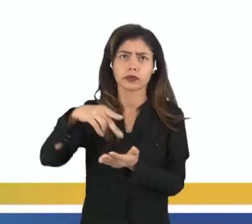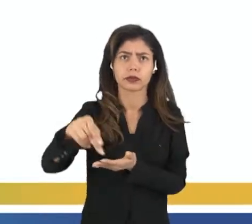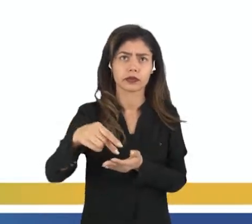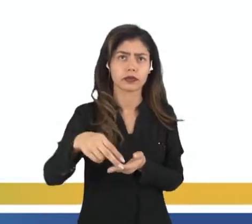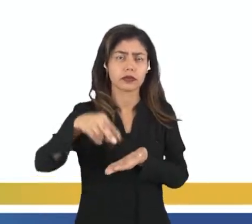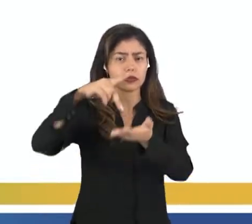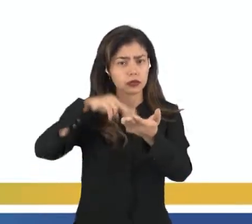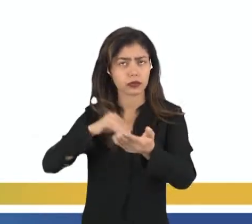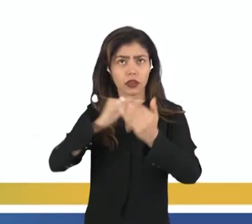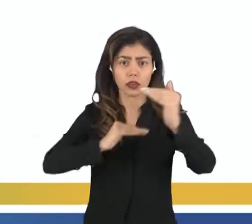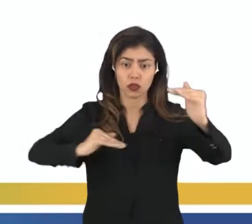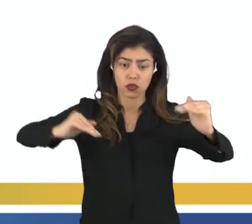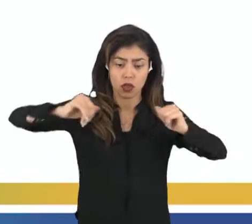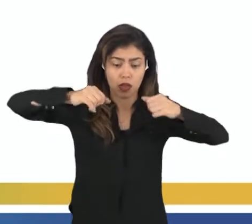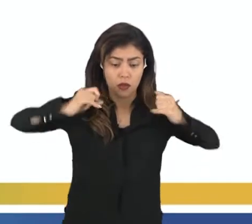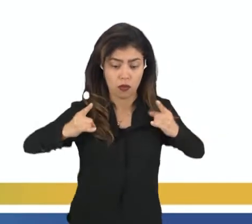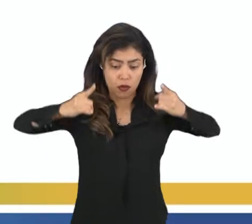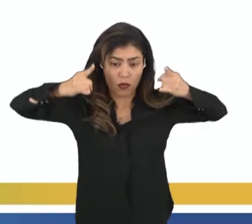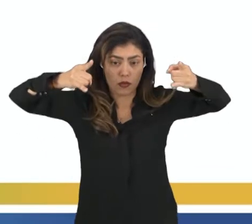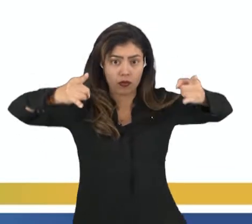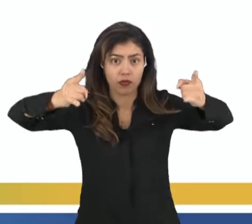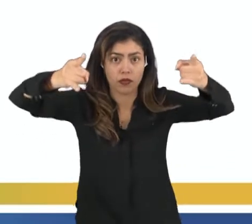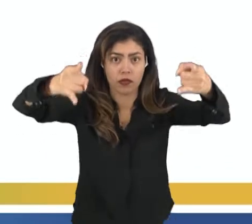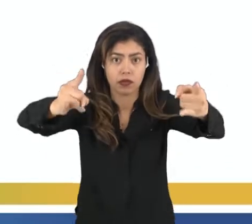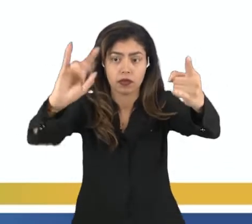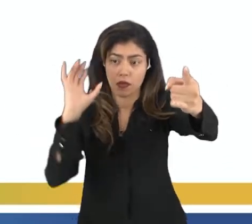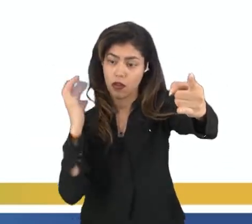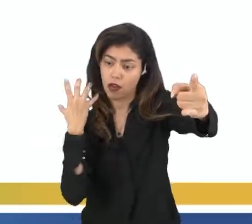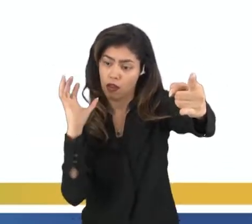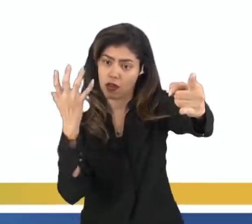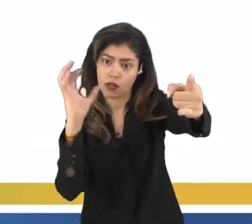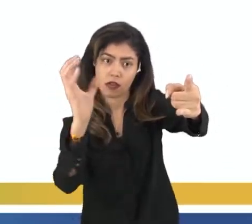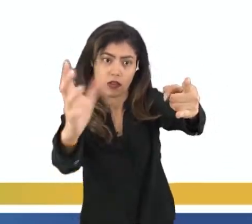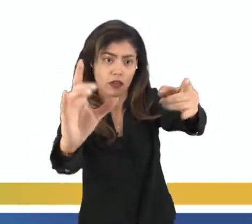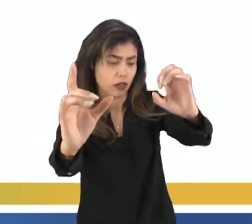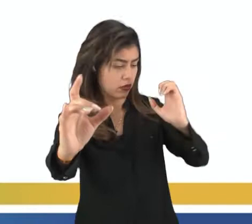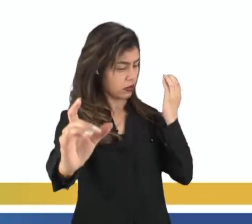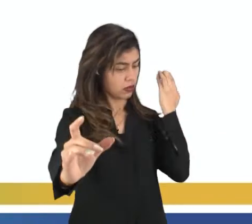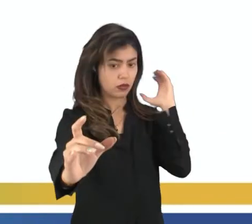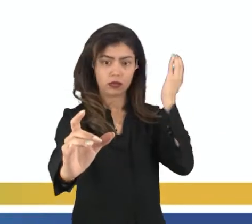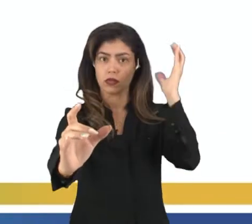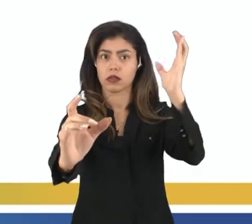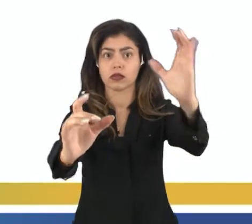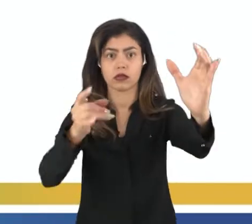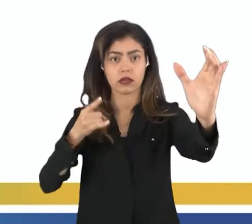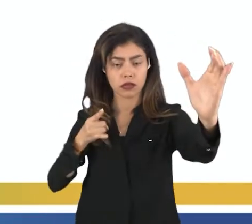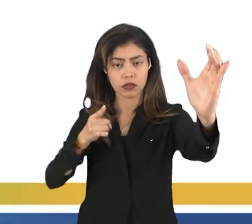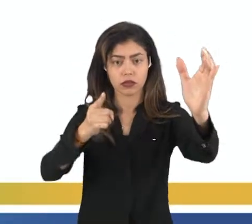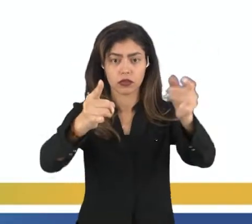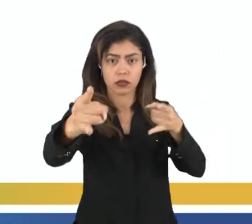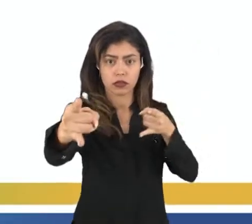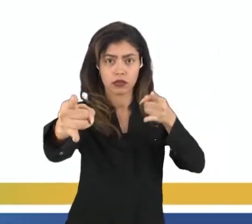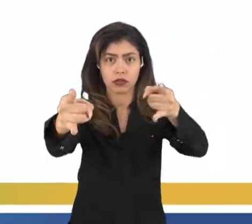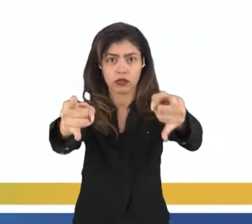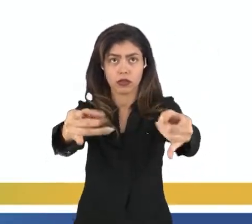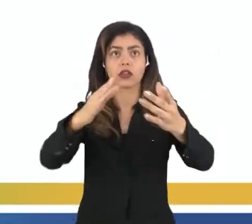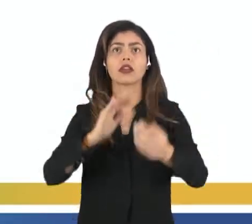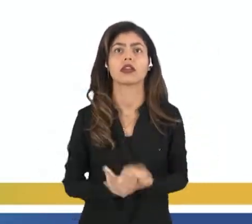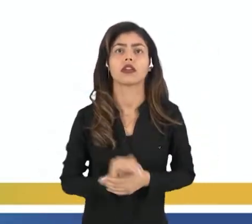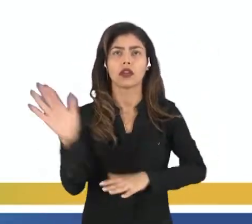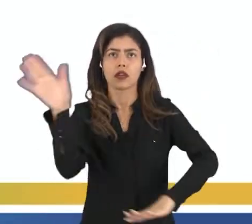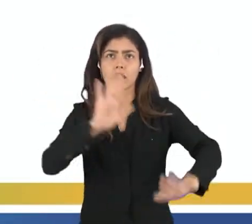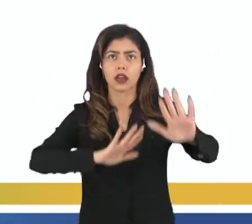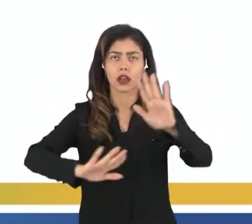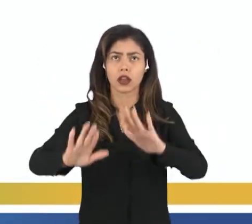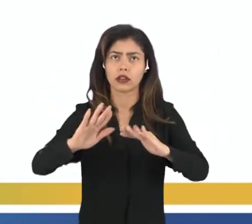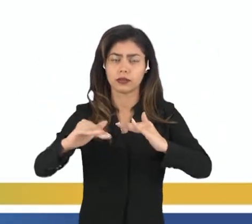travessia de um percurso suspenso entre plataformas montadas nas copas das árvores. Esse percurso é preparado